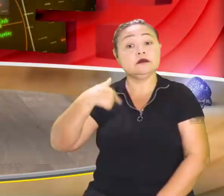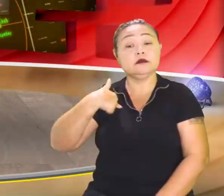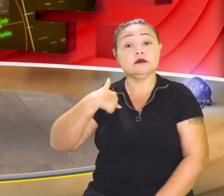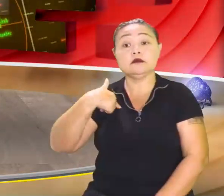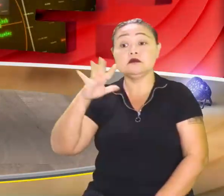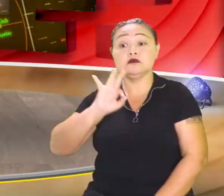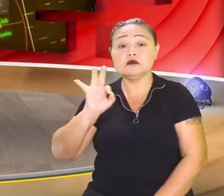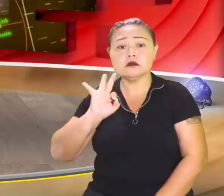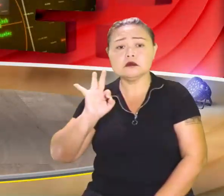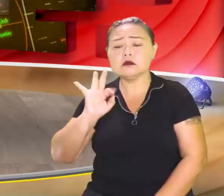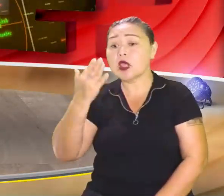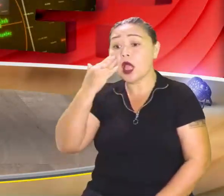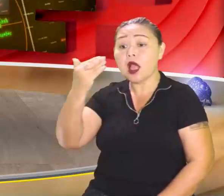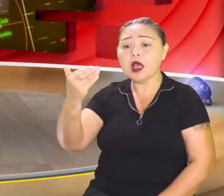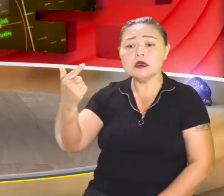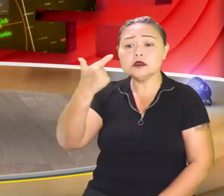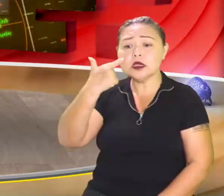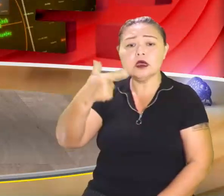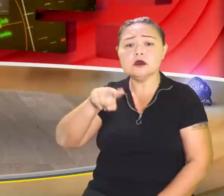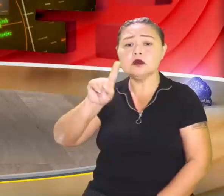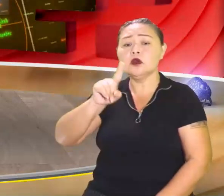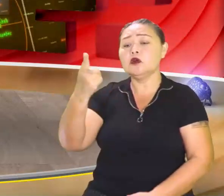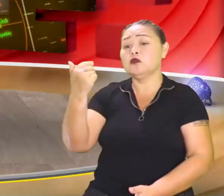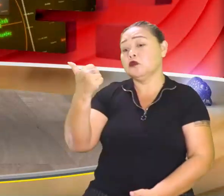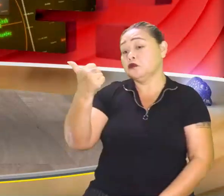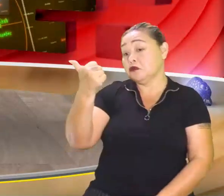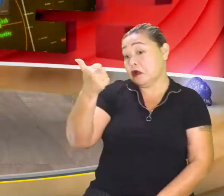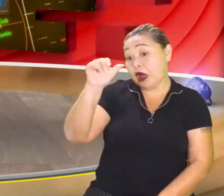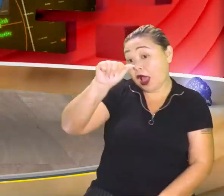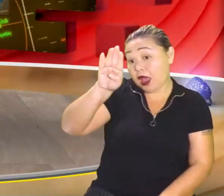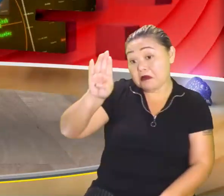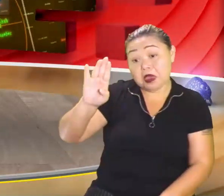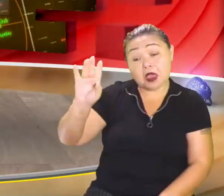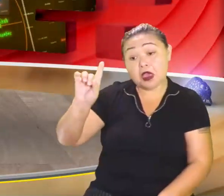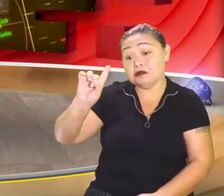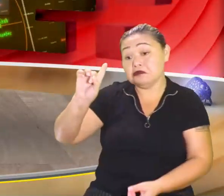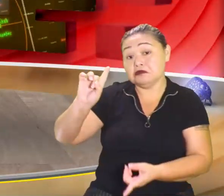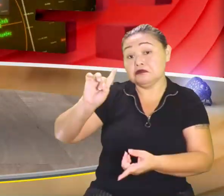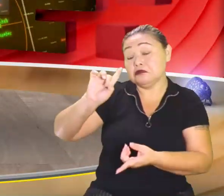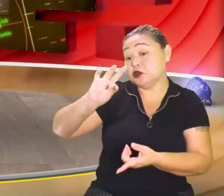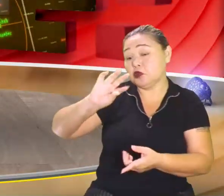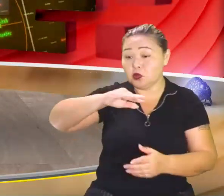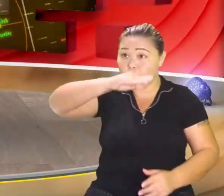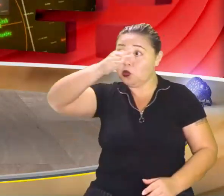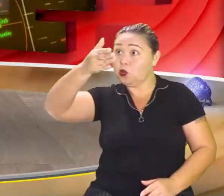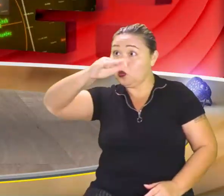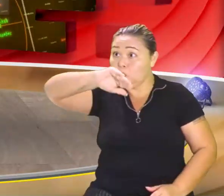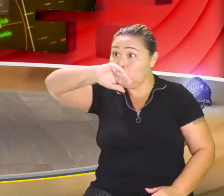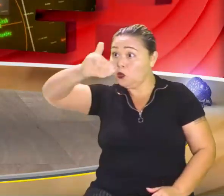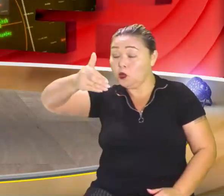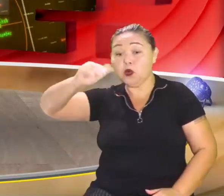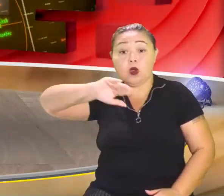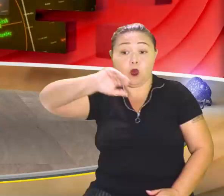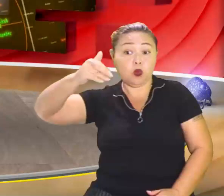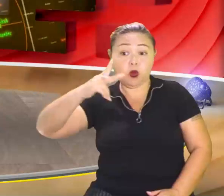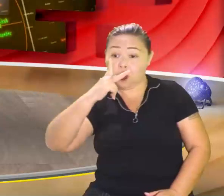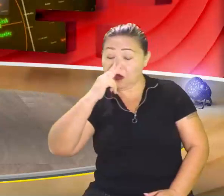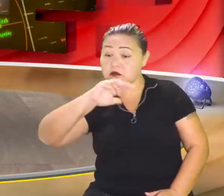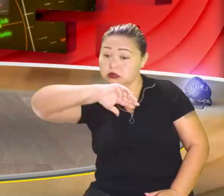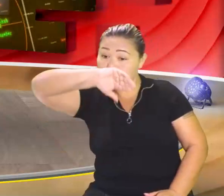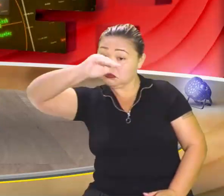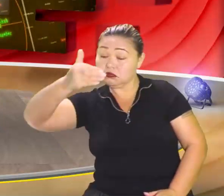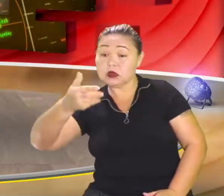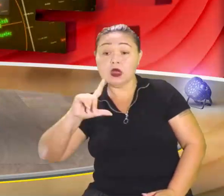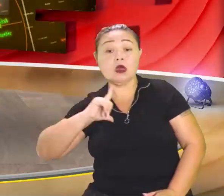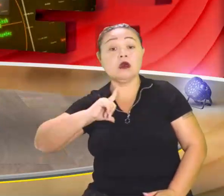fácil, nem preciso fazer conta mais. Não, e de cara a gente já ia ver que os dois primeiros não eram, né? Porque estão todos, né, em função de curvas,